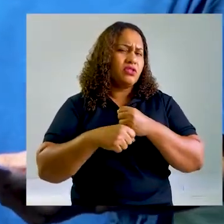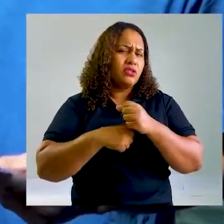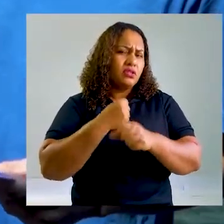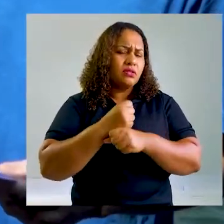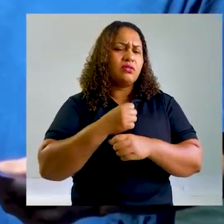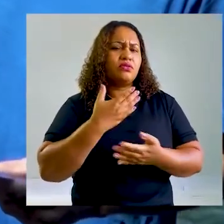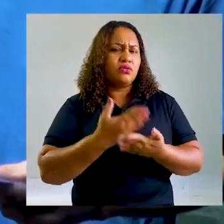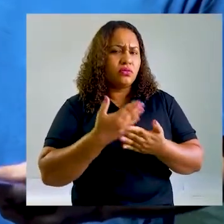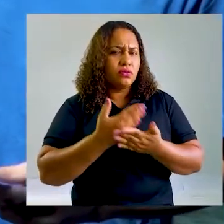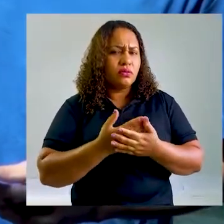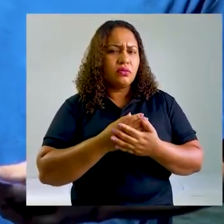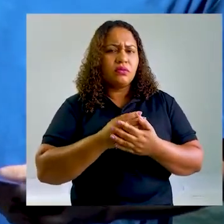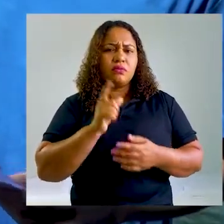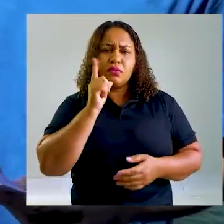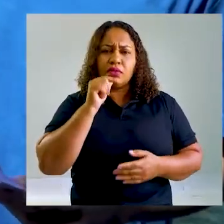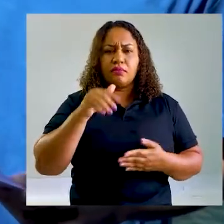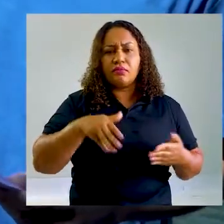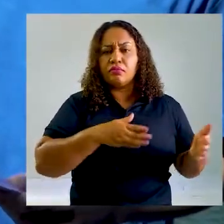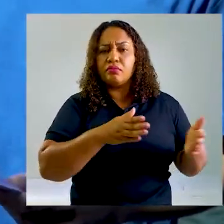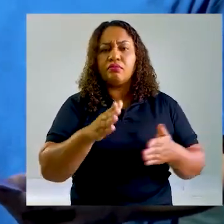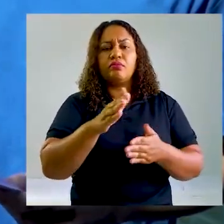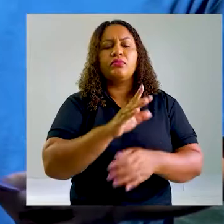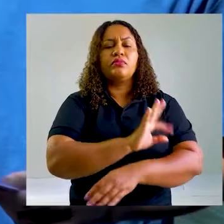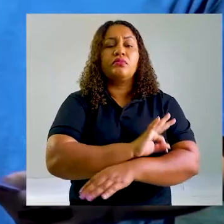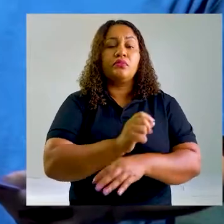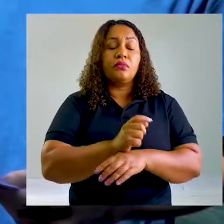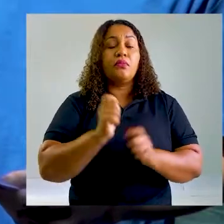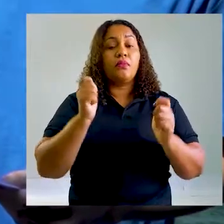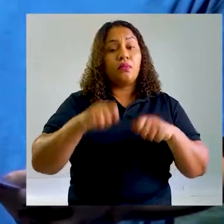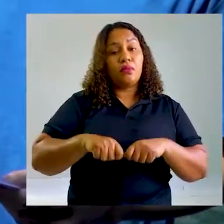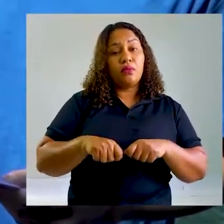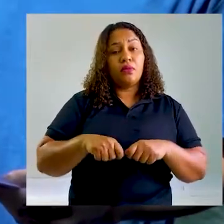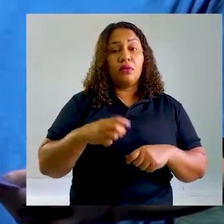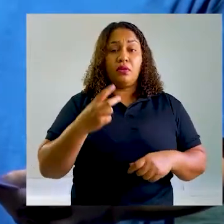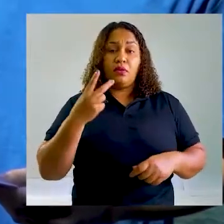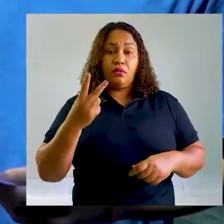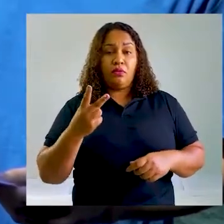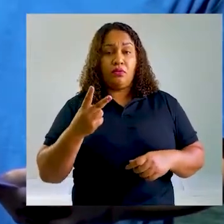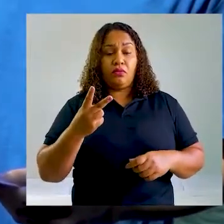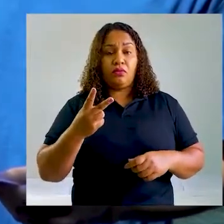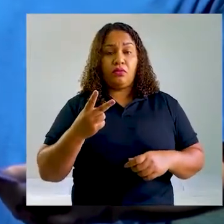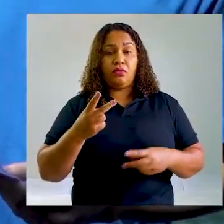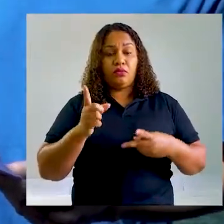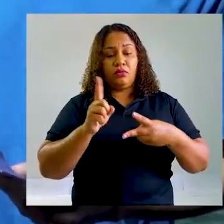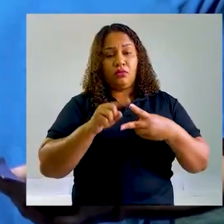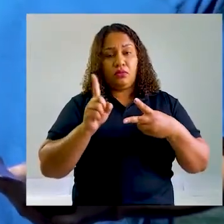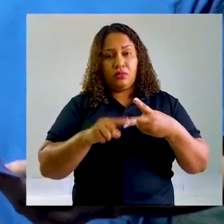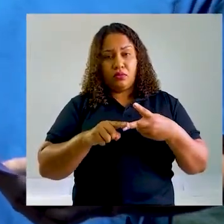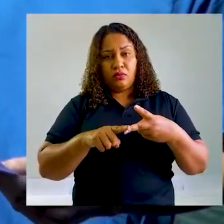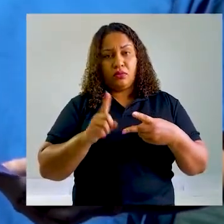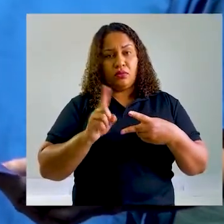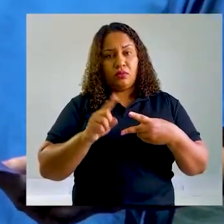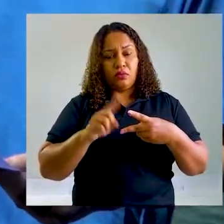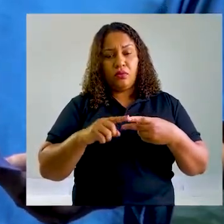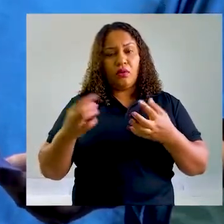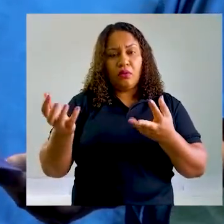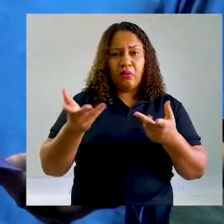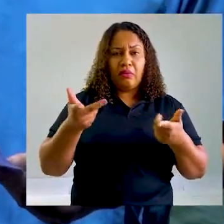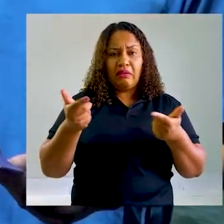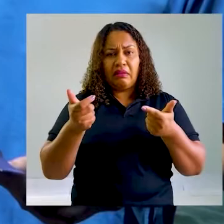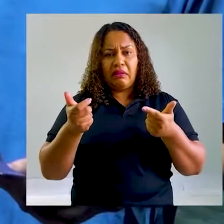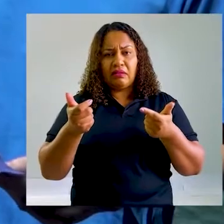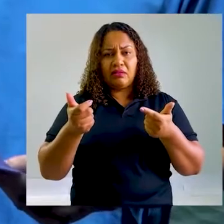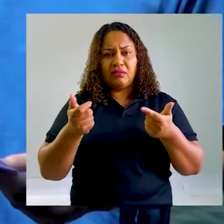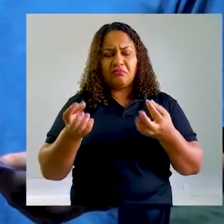Tocantins? A gente pode dividir as abordagens que a gente faz em dois aspectos. Um é em relação à qualidade